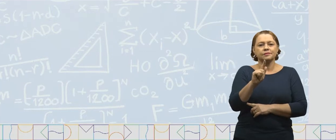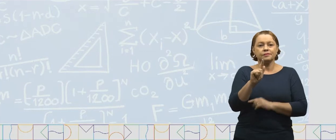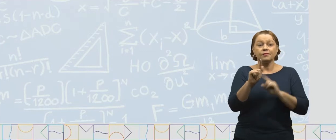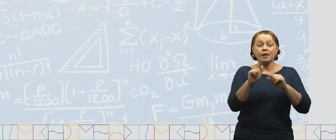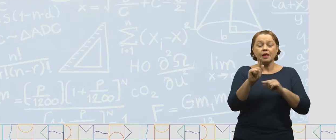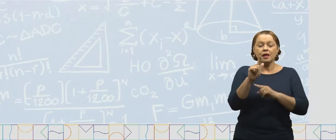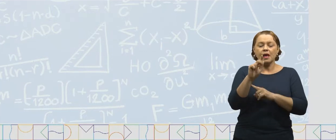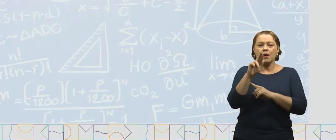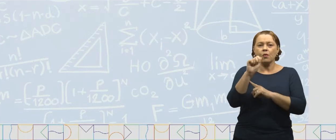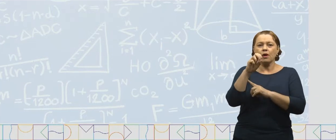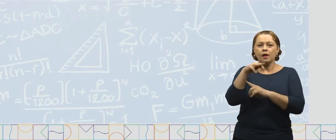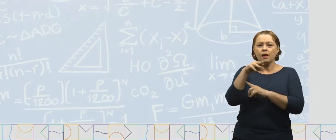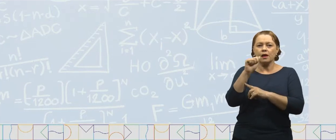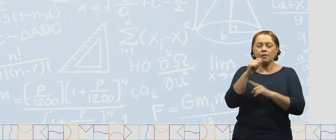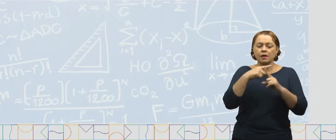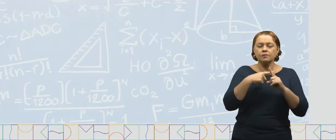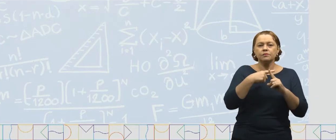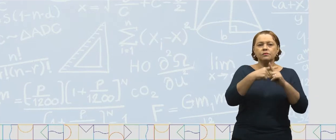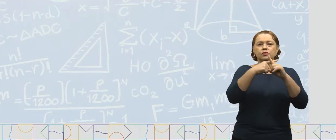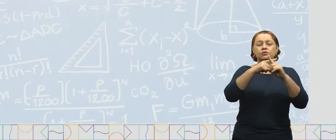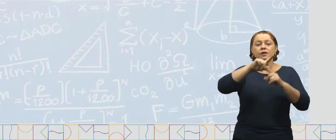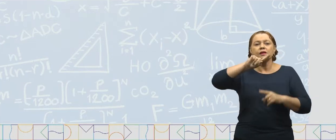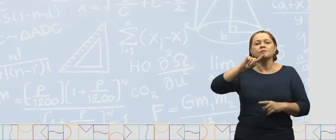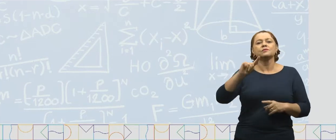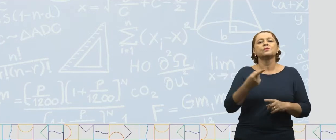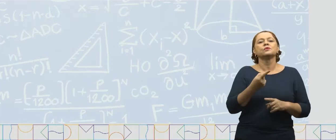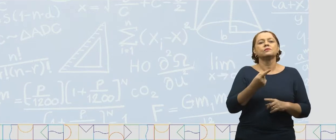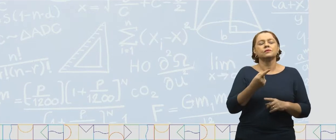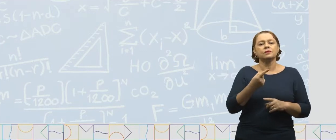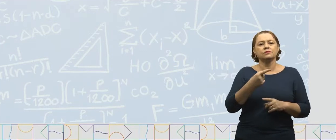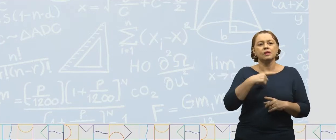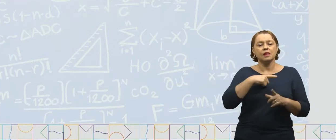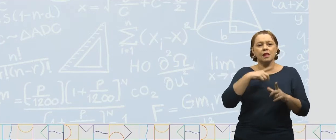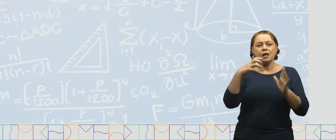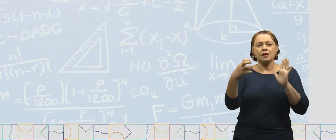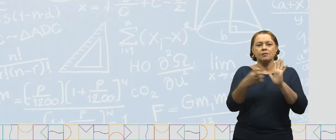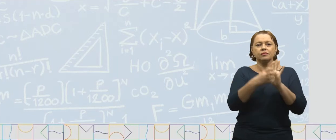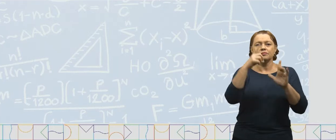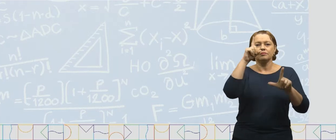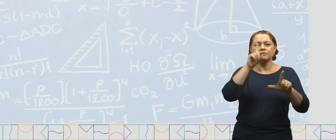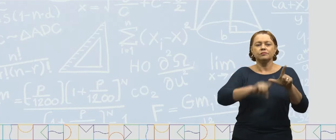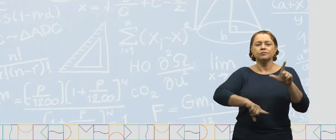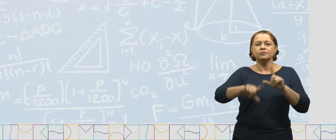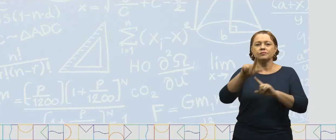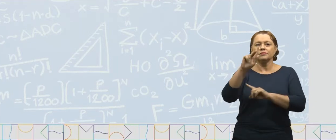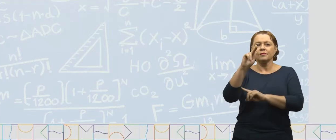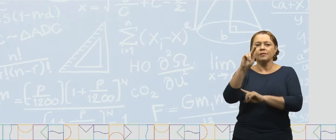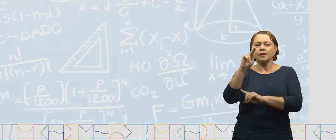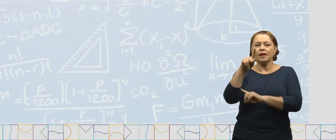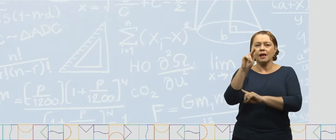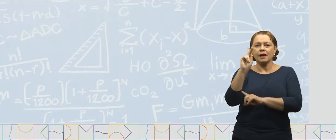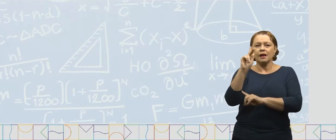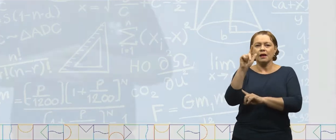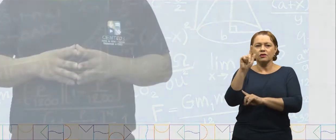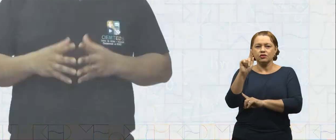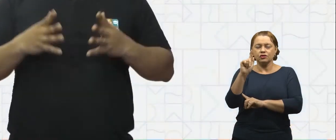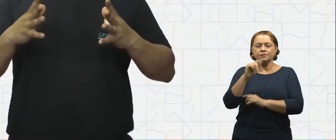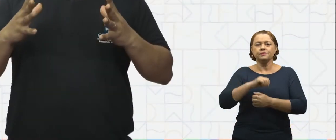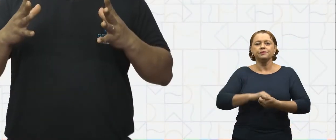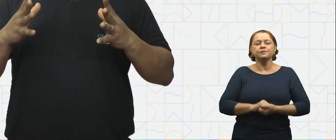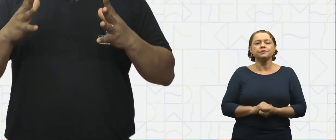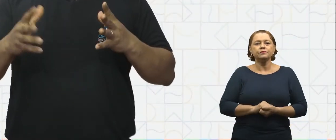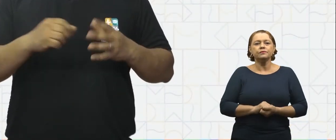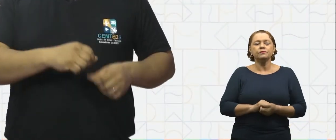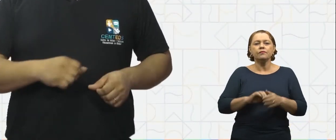é o grama multiplicado por 1000, tendo como símbolo as letras KG.